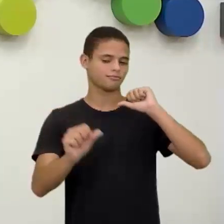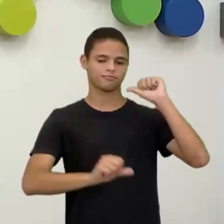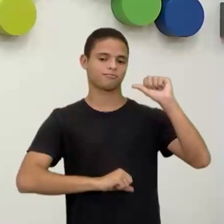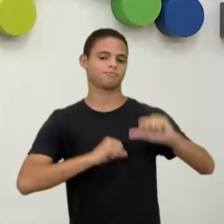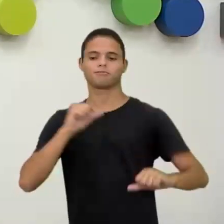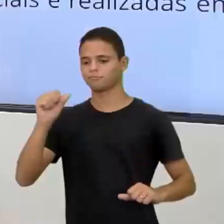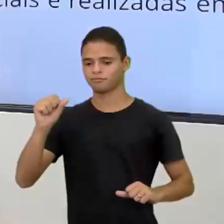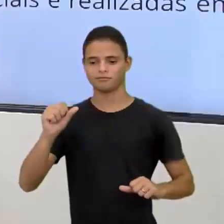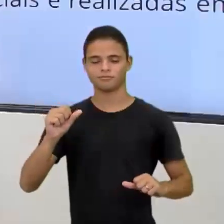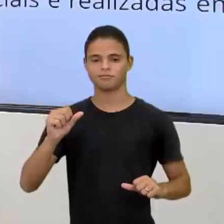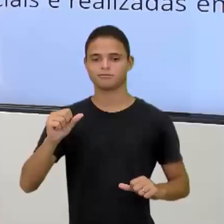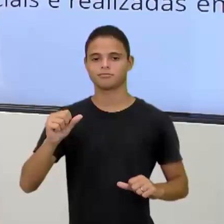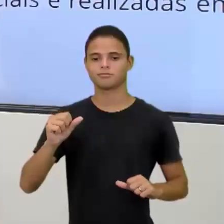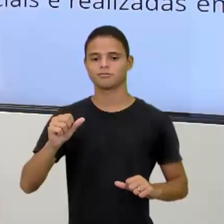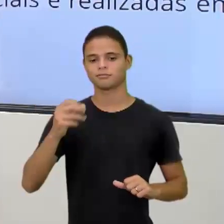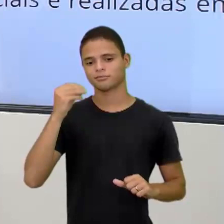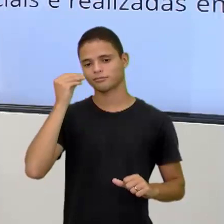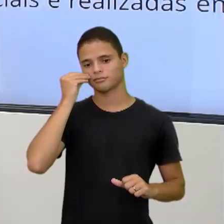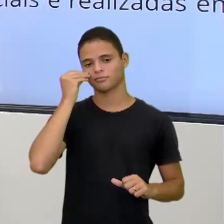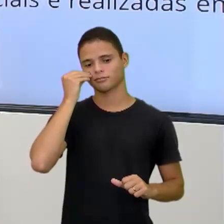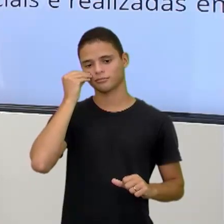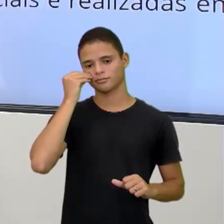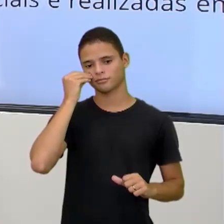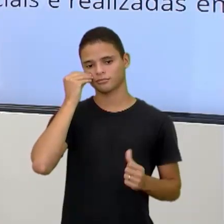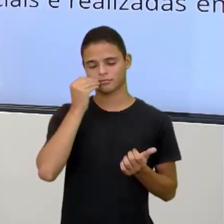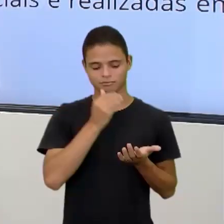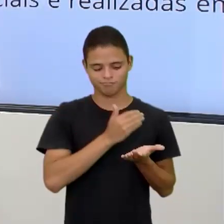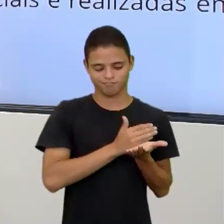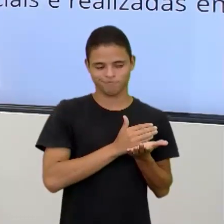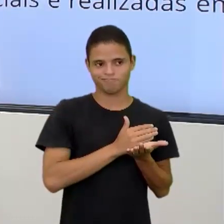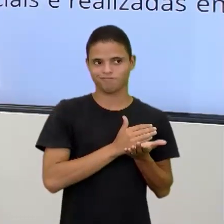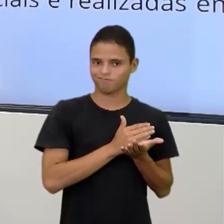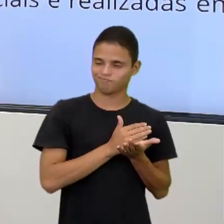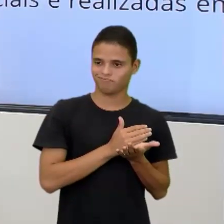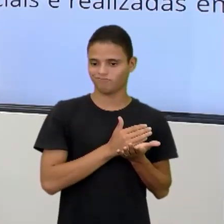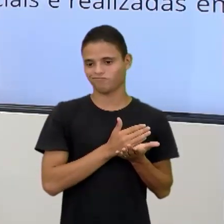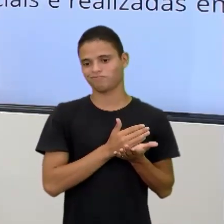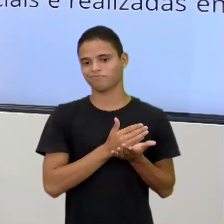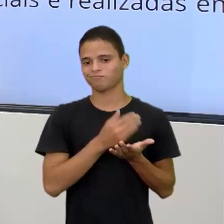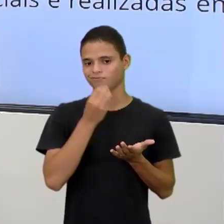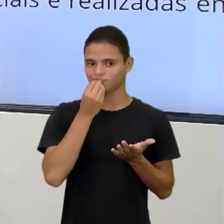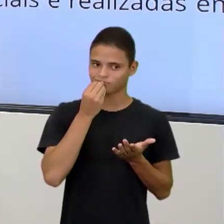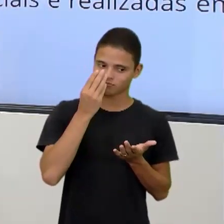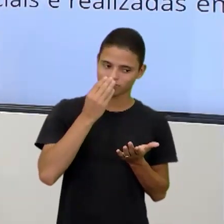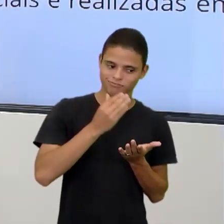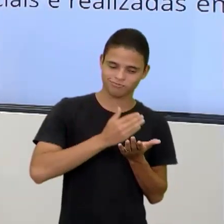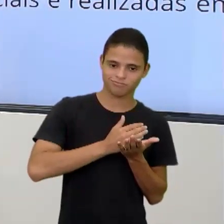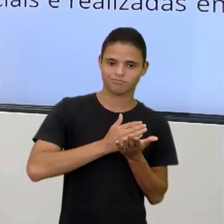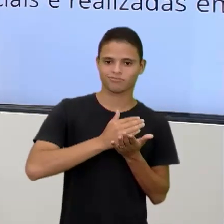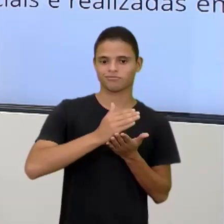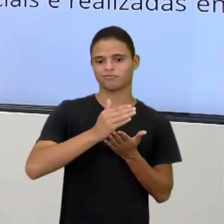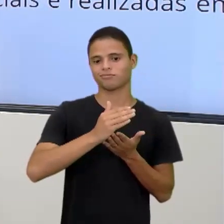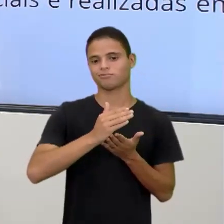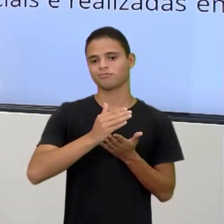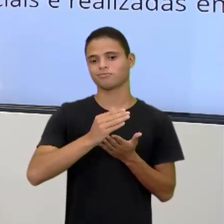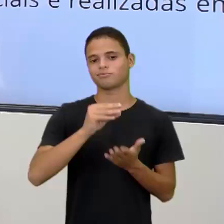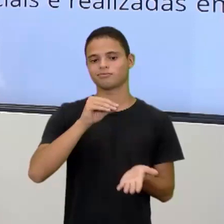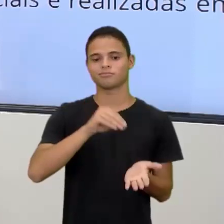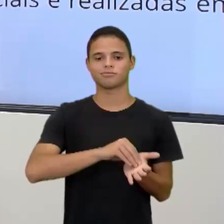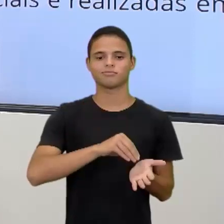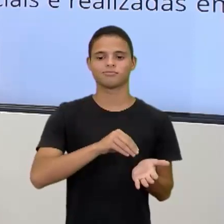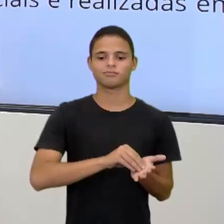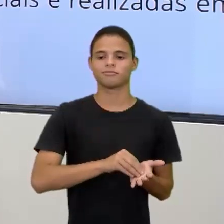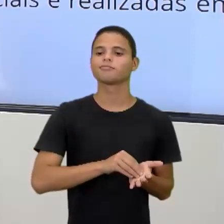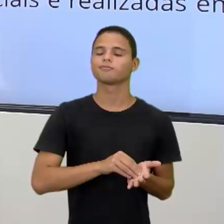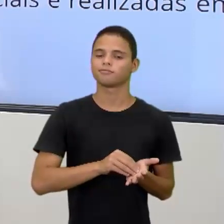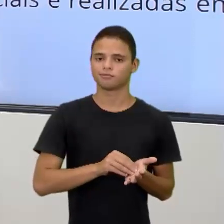que eu sou, você está partindo de um princípio de que você já está muito bem, né? E aí faltou um pouquinho de modéstia. Então, nem muito